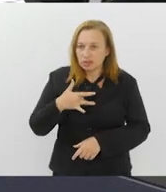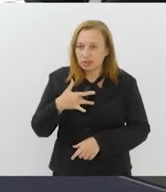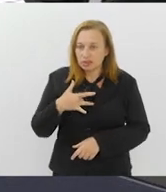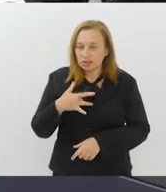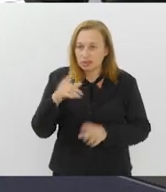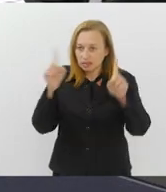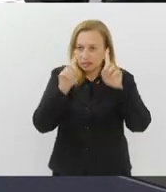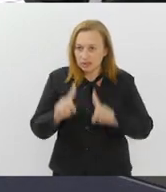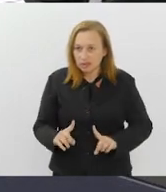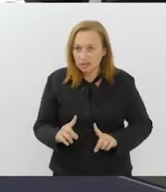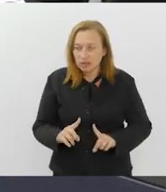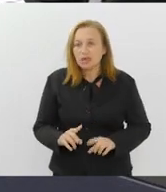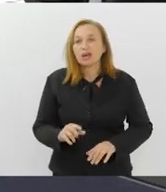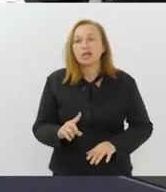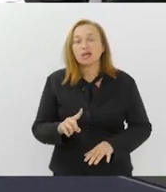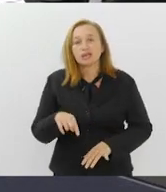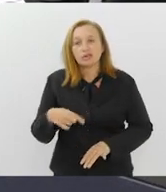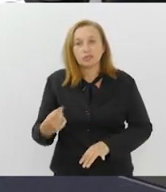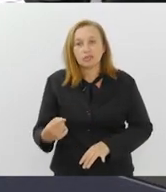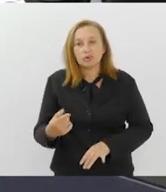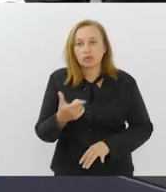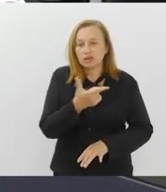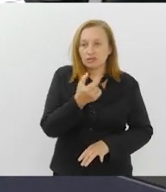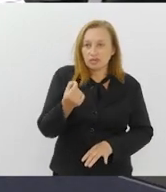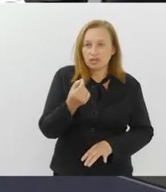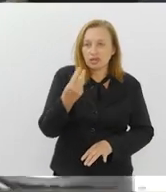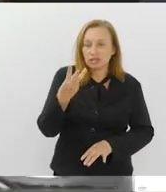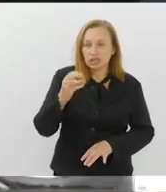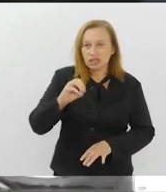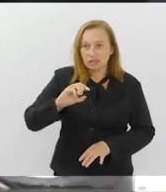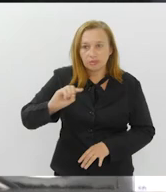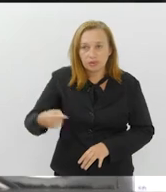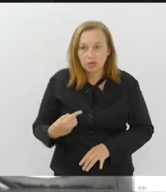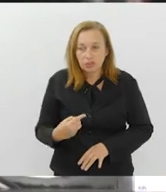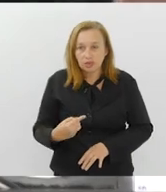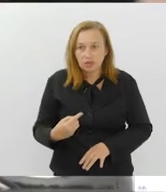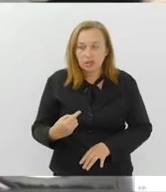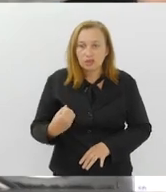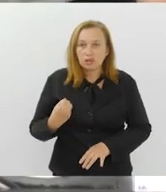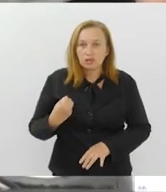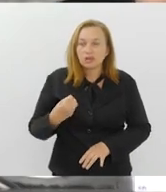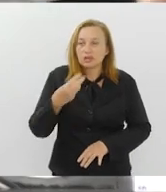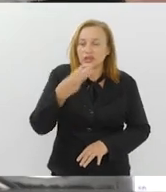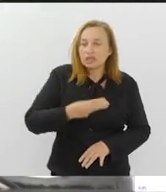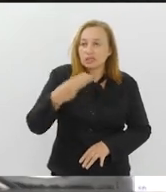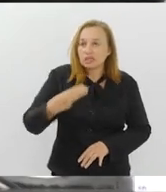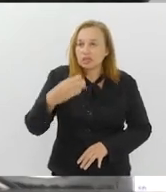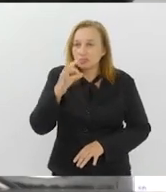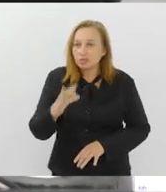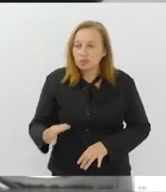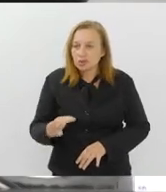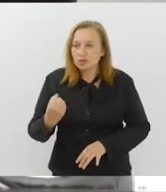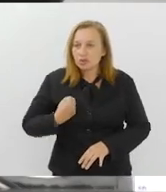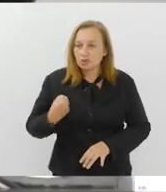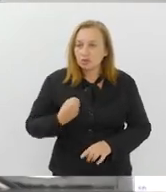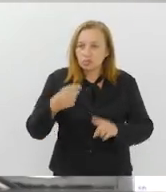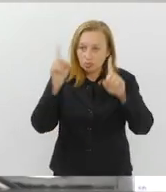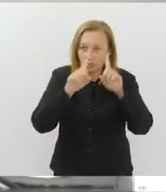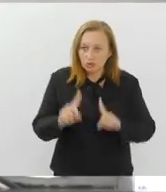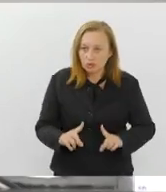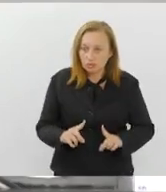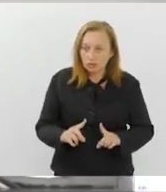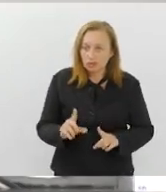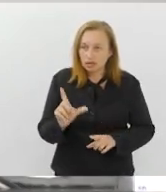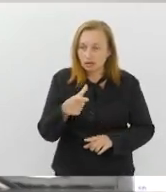deficiente. Aí você vai para 20, vai para 30 mil. Aumentou 33% o número de pessoas com deficiência no